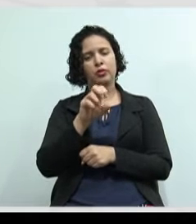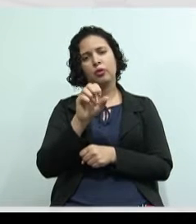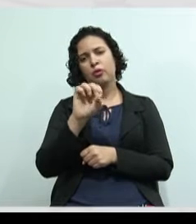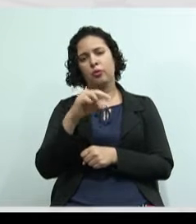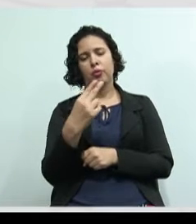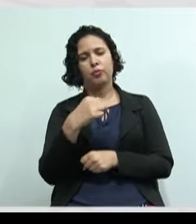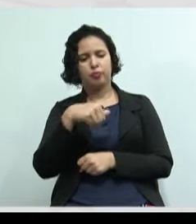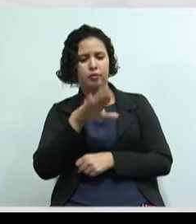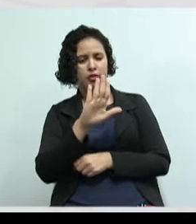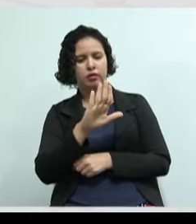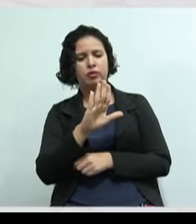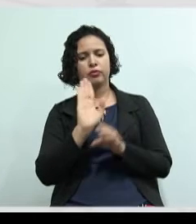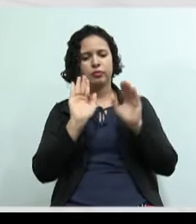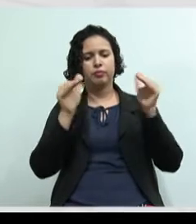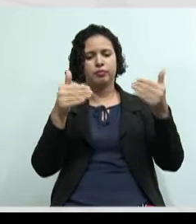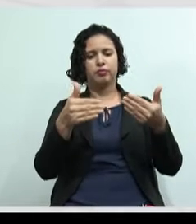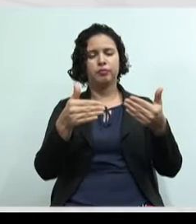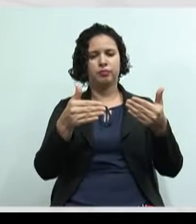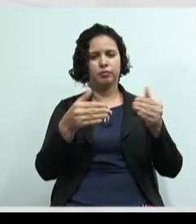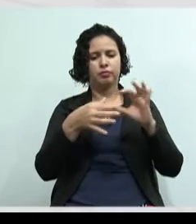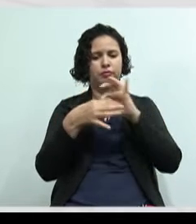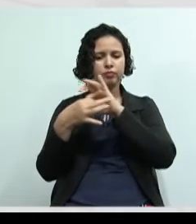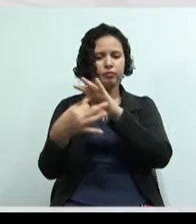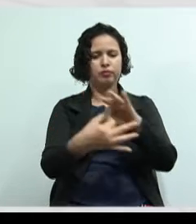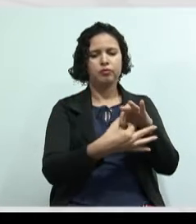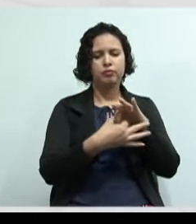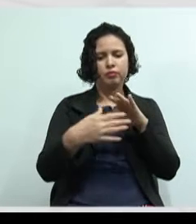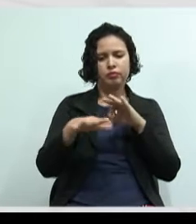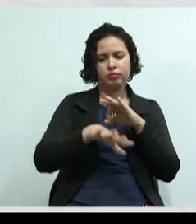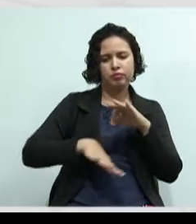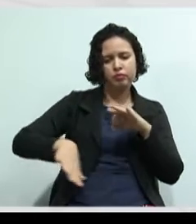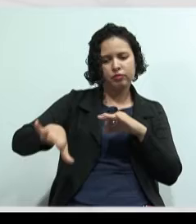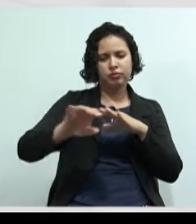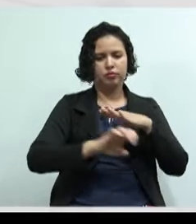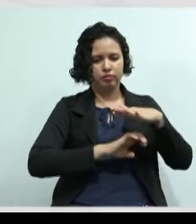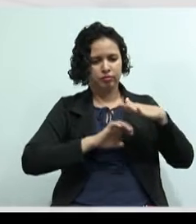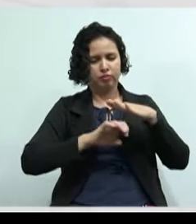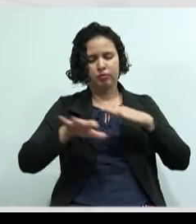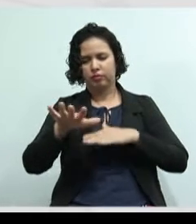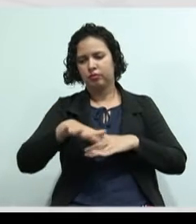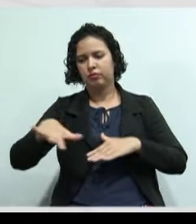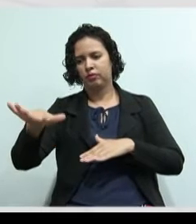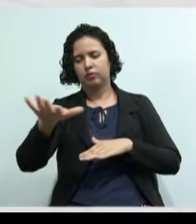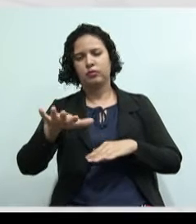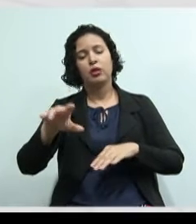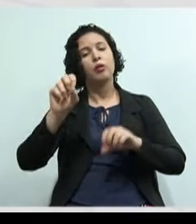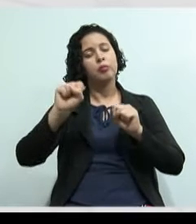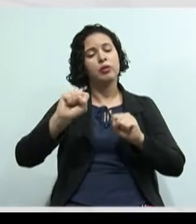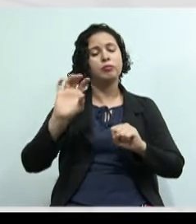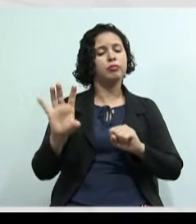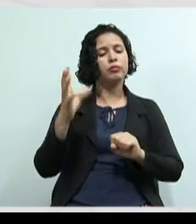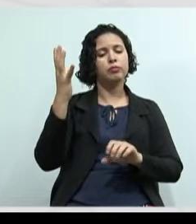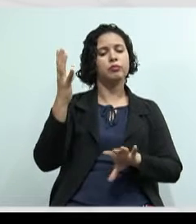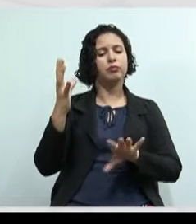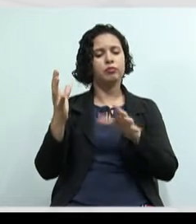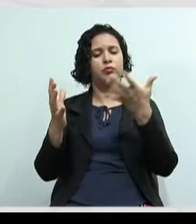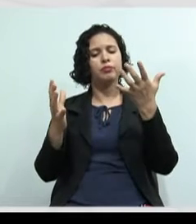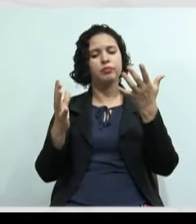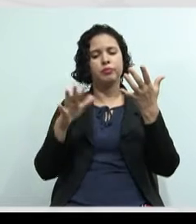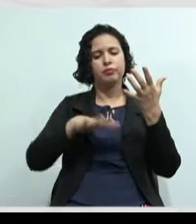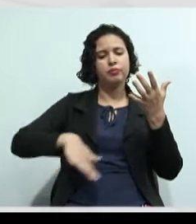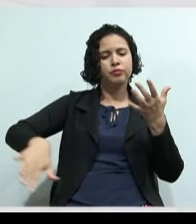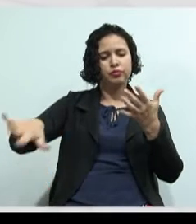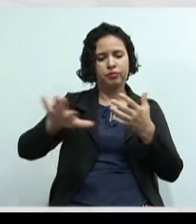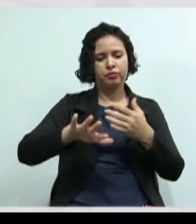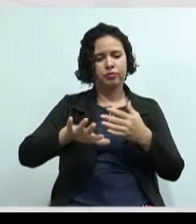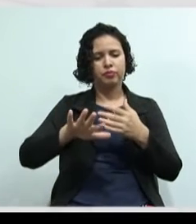para as relações entre a organização e o ambiente e, portanto, sujeito a incerteza quanto aos eventos ambientais. Isso